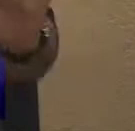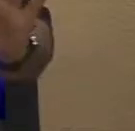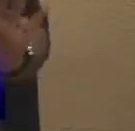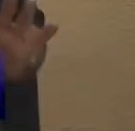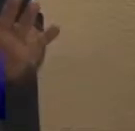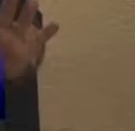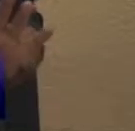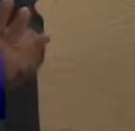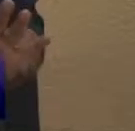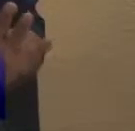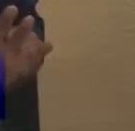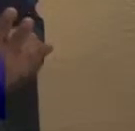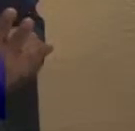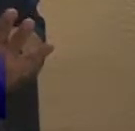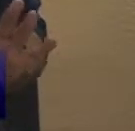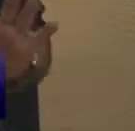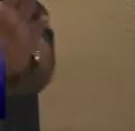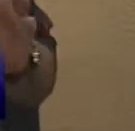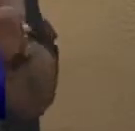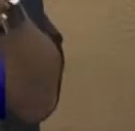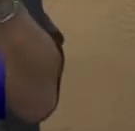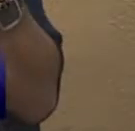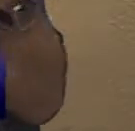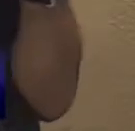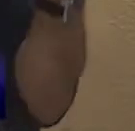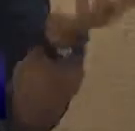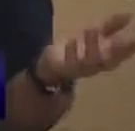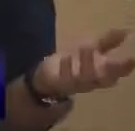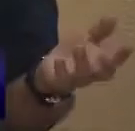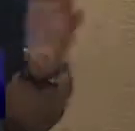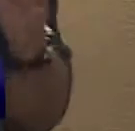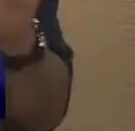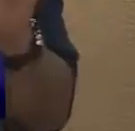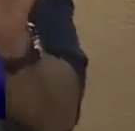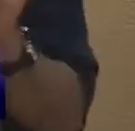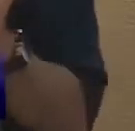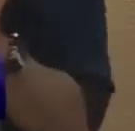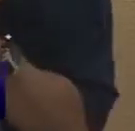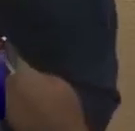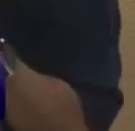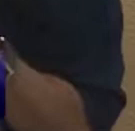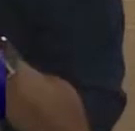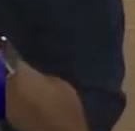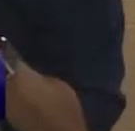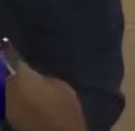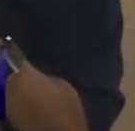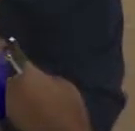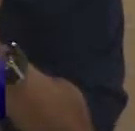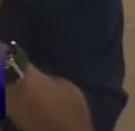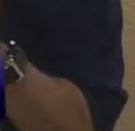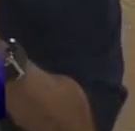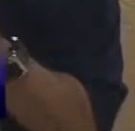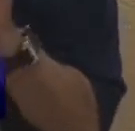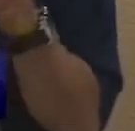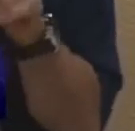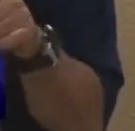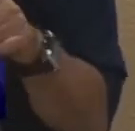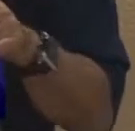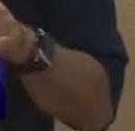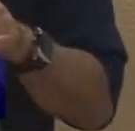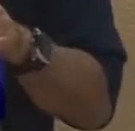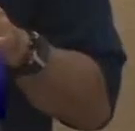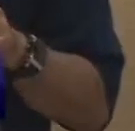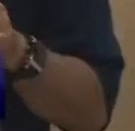pouco, mas já é um grande passo. Então não vai ser necessário, então há uma facilidade aí para que a lei seja colocada em prática, que